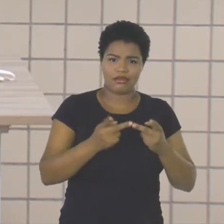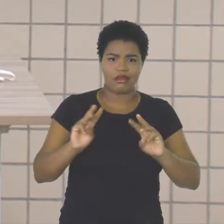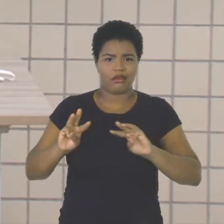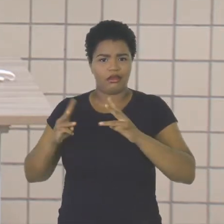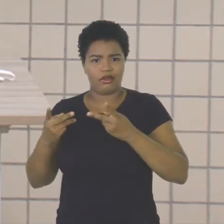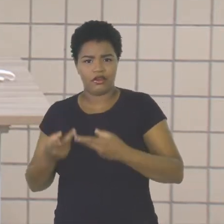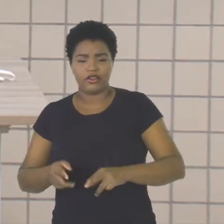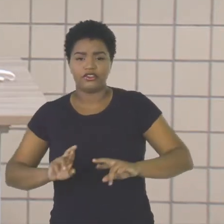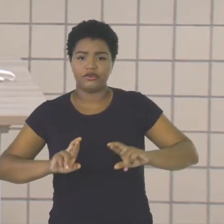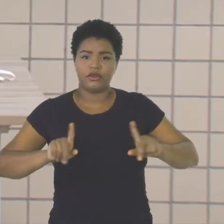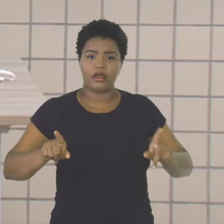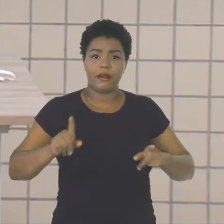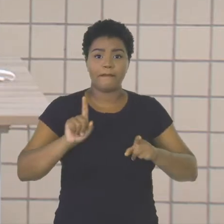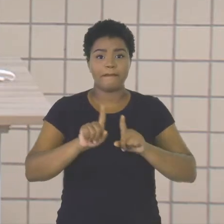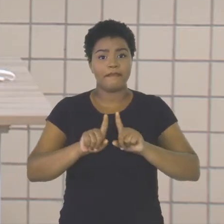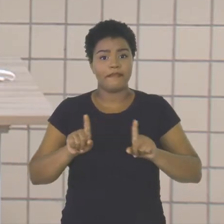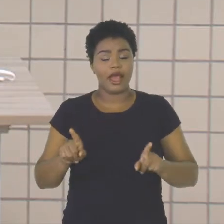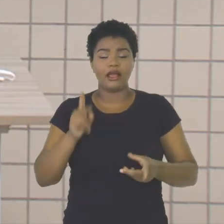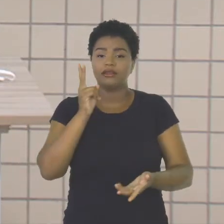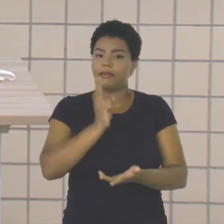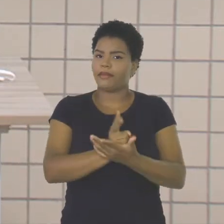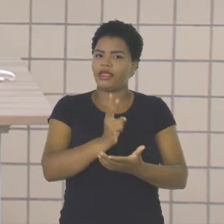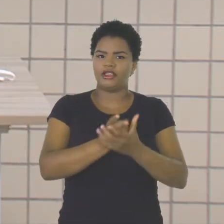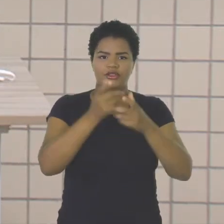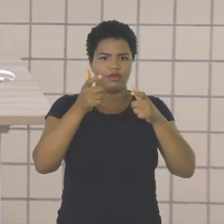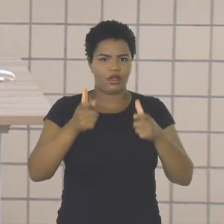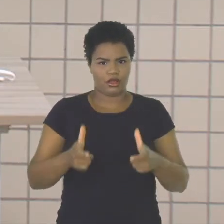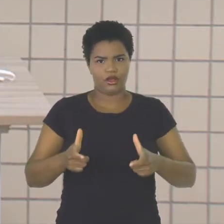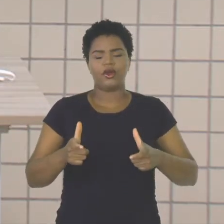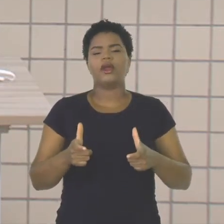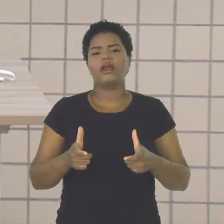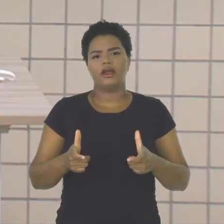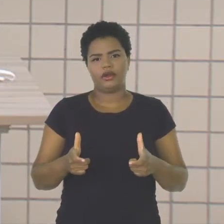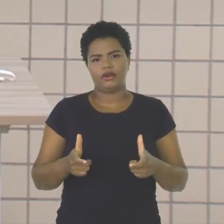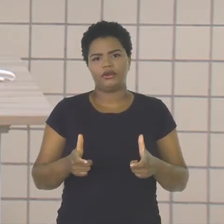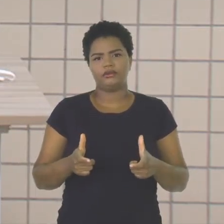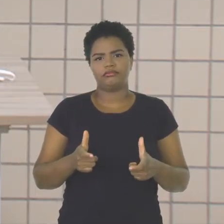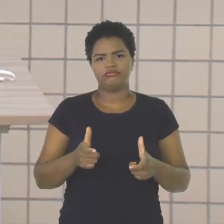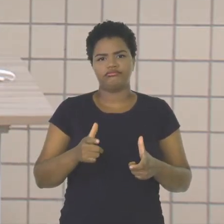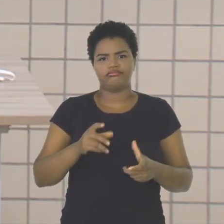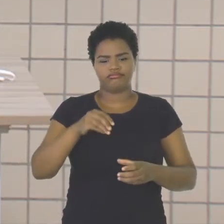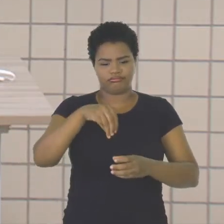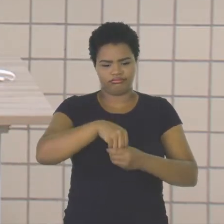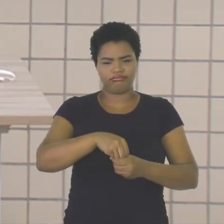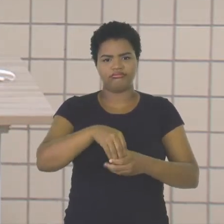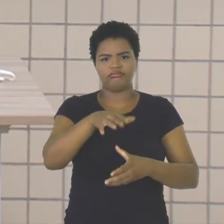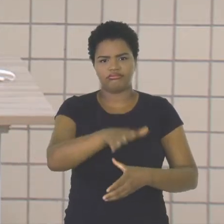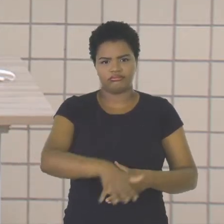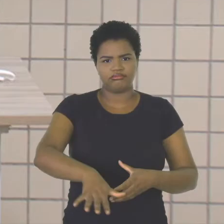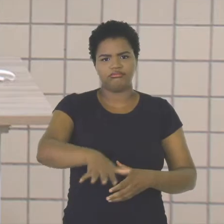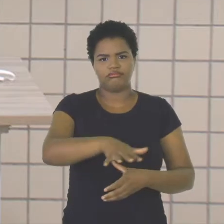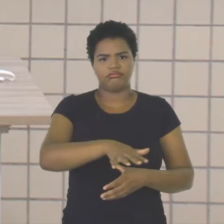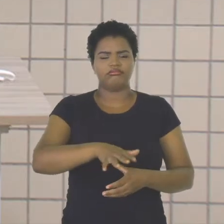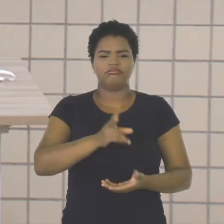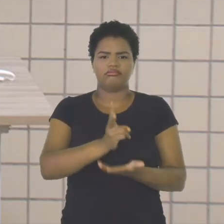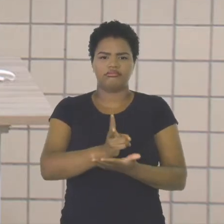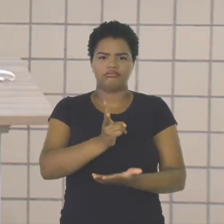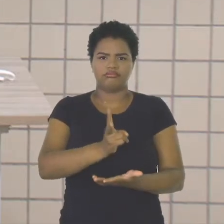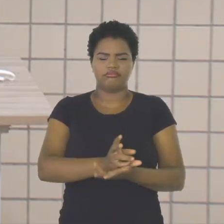elas estão no mesmo local, ocupando o mesmo espaço.